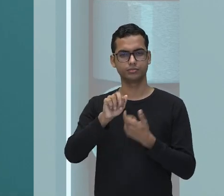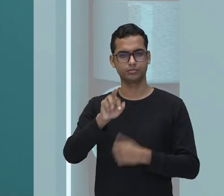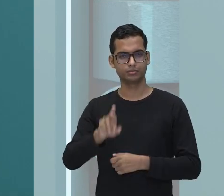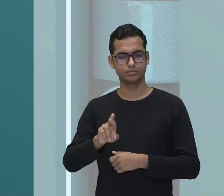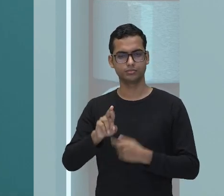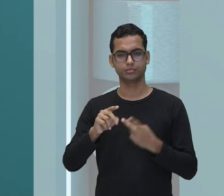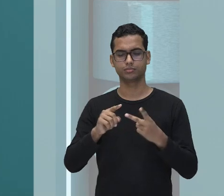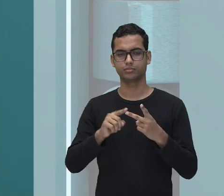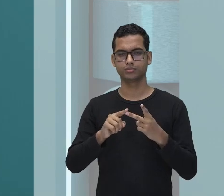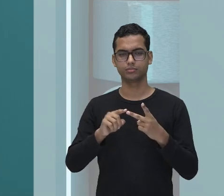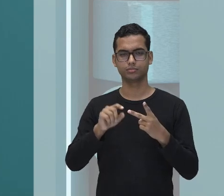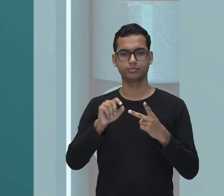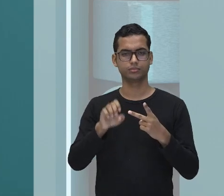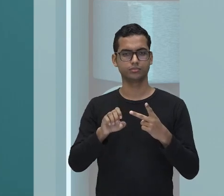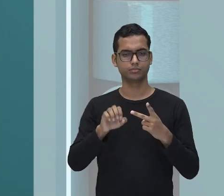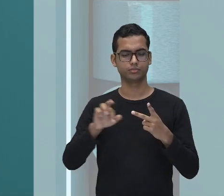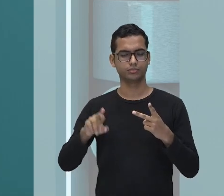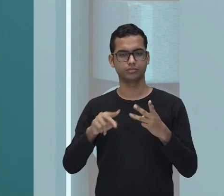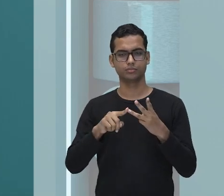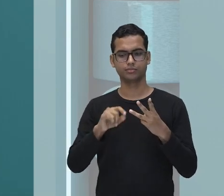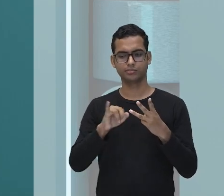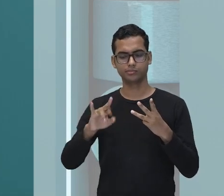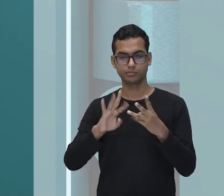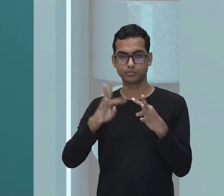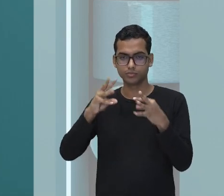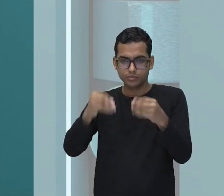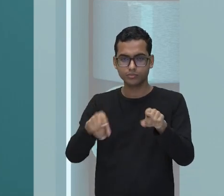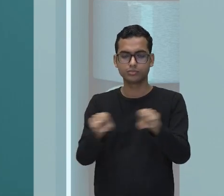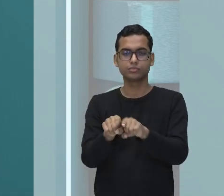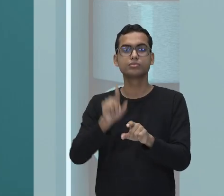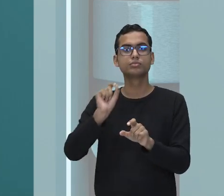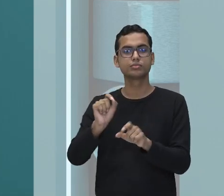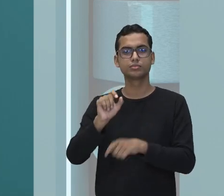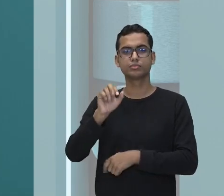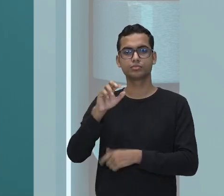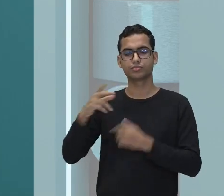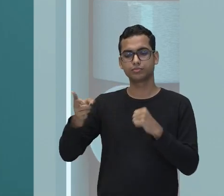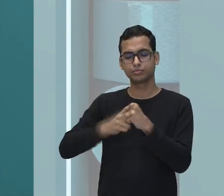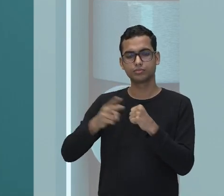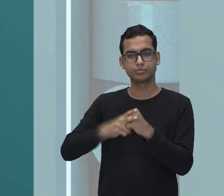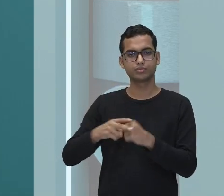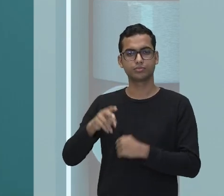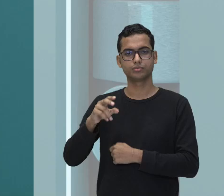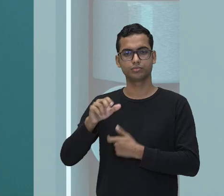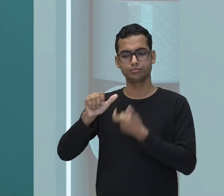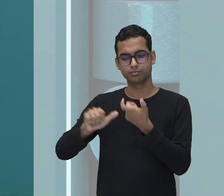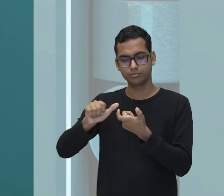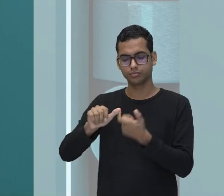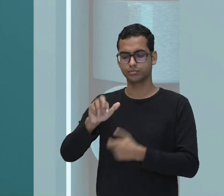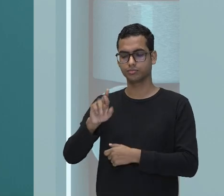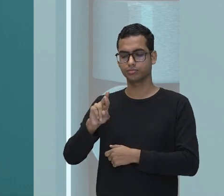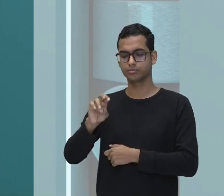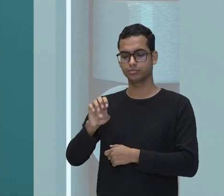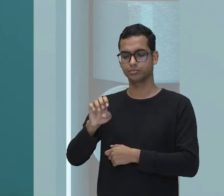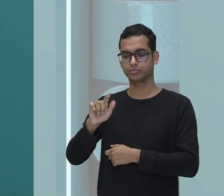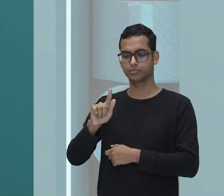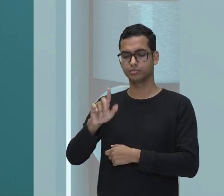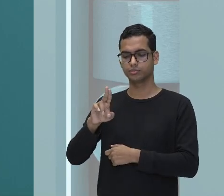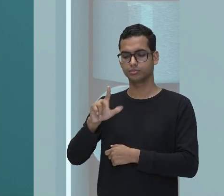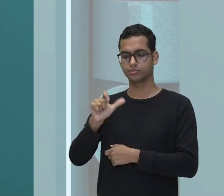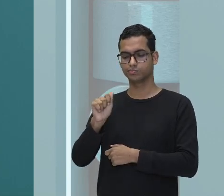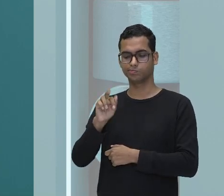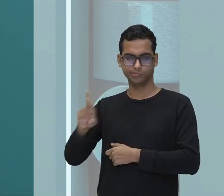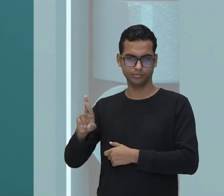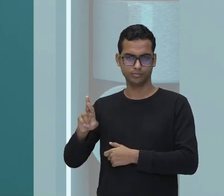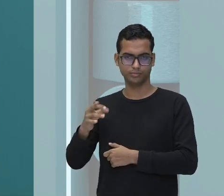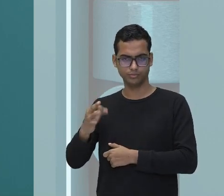eles são regulares. Então, o que é que nós percebemos? Que a raiz ela se repetiu, não mudou, não teve nenhuma alteração. Claro, nós temos